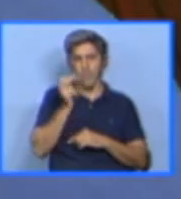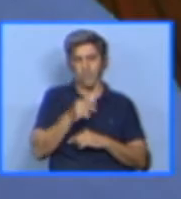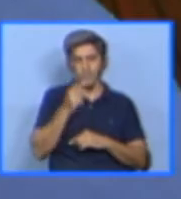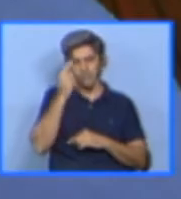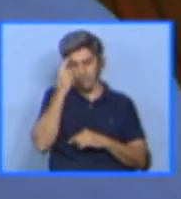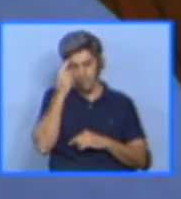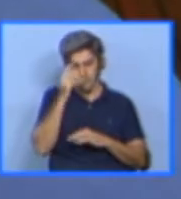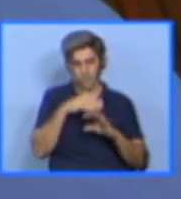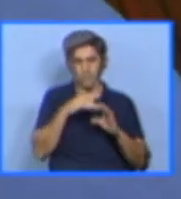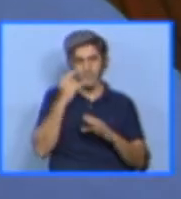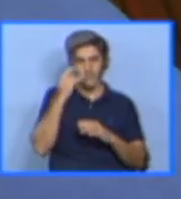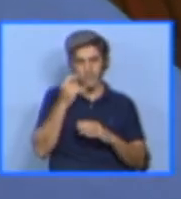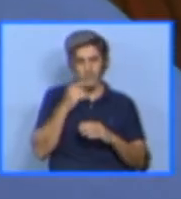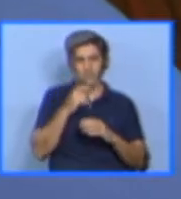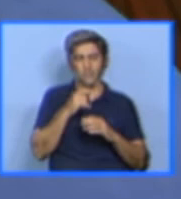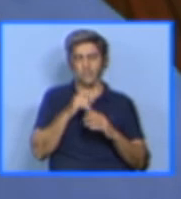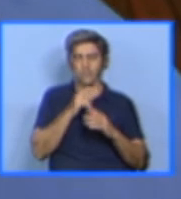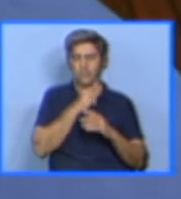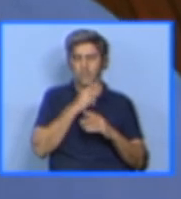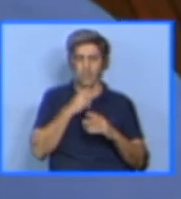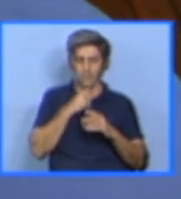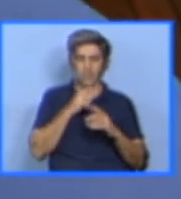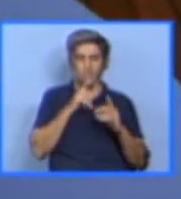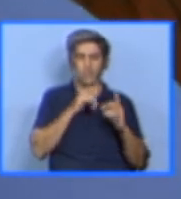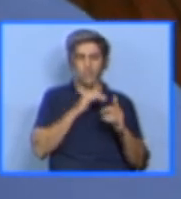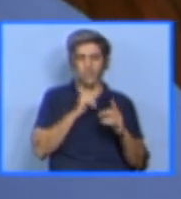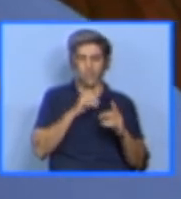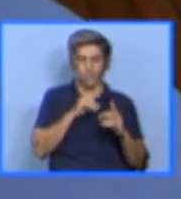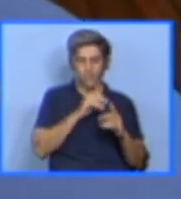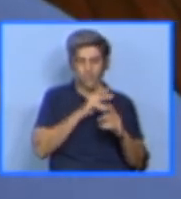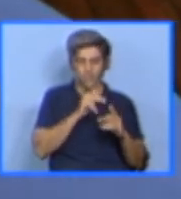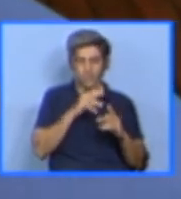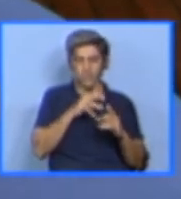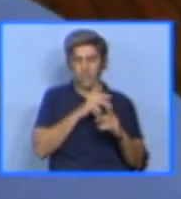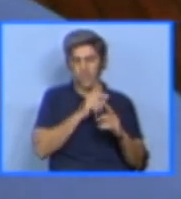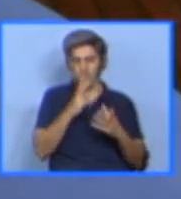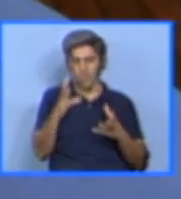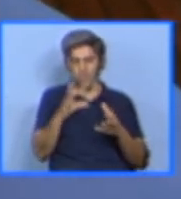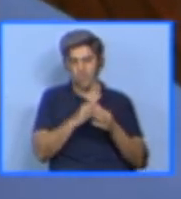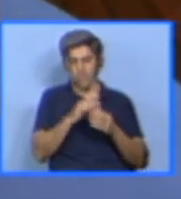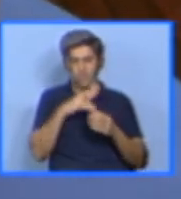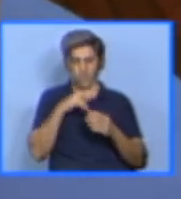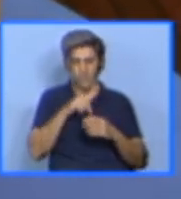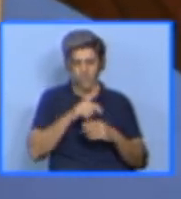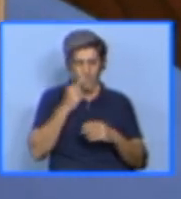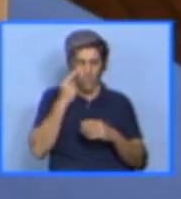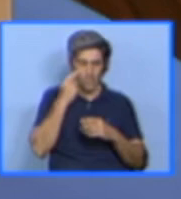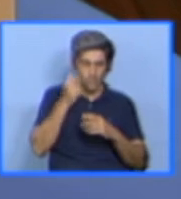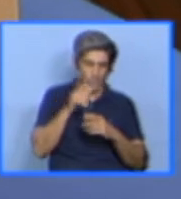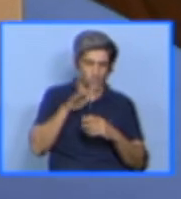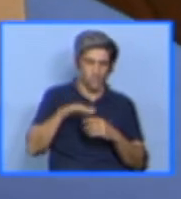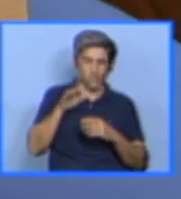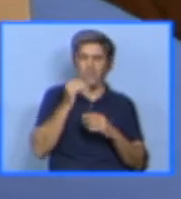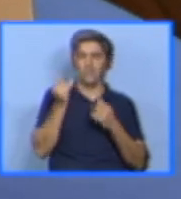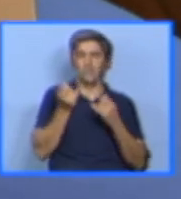esta iniciativa do padre Werner Fried, juntamente com o padre Luís Rochamel, que já estava cá em Portugal e que tinha conhecimento desta